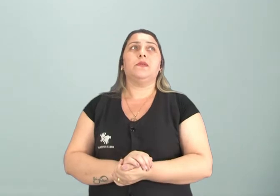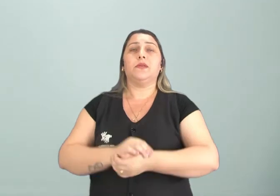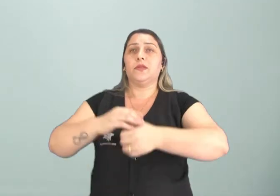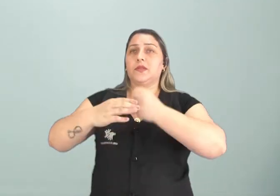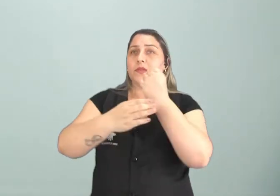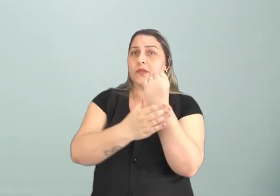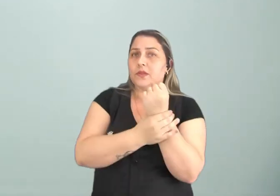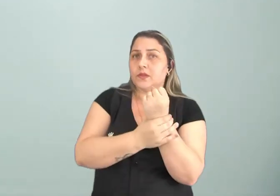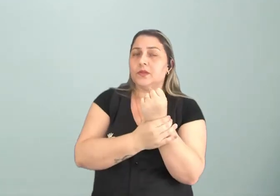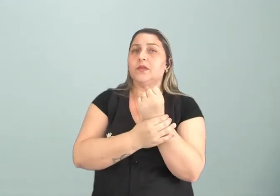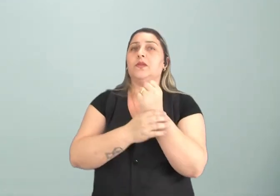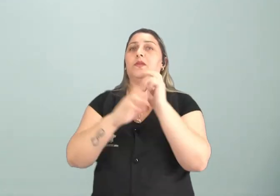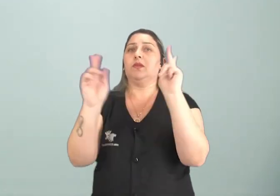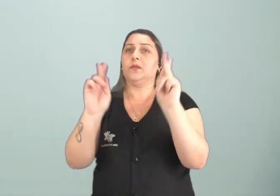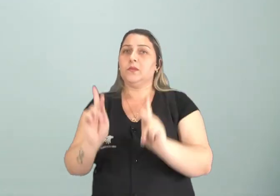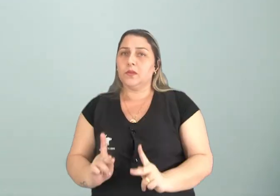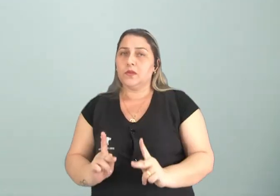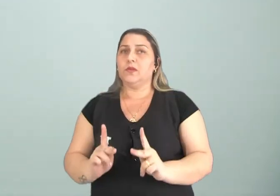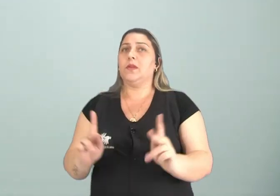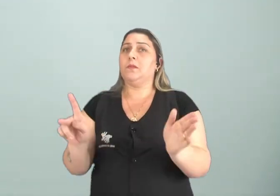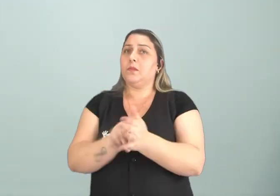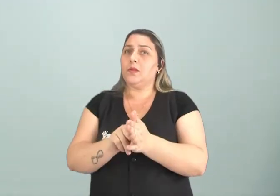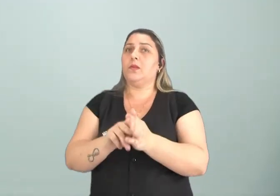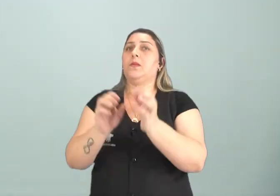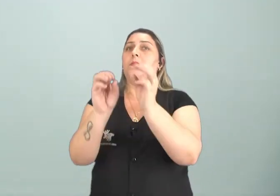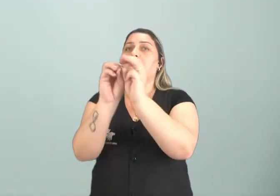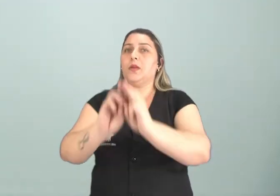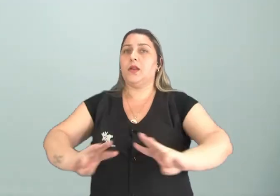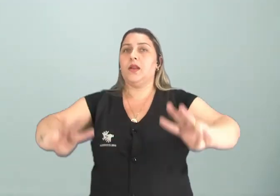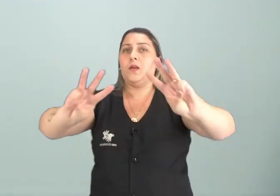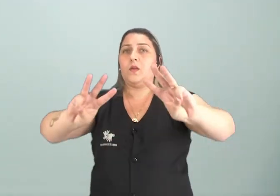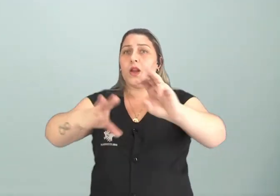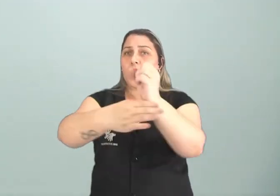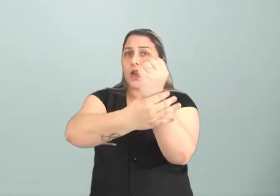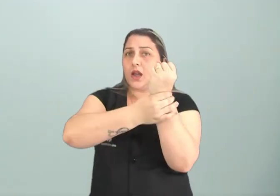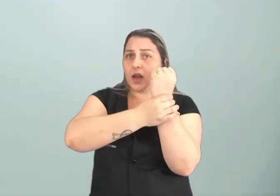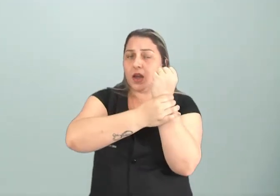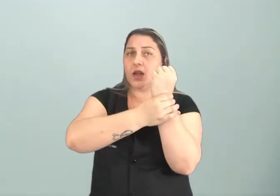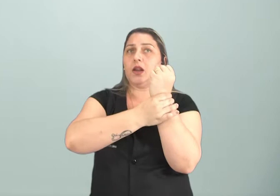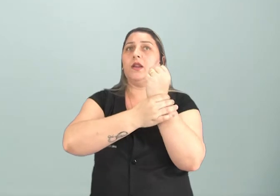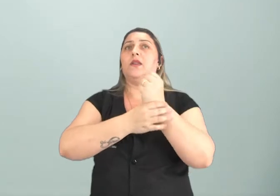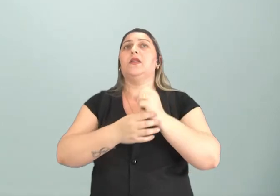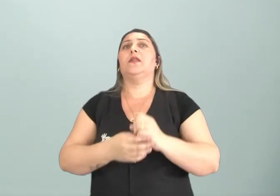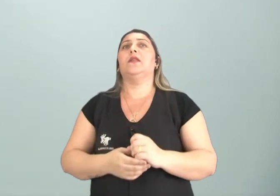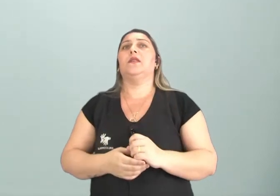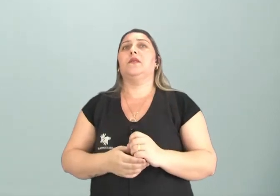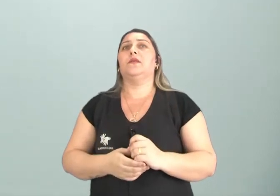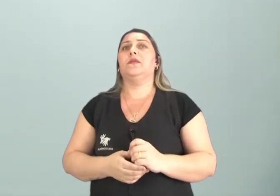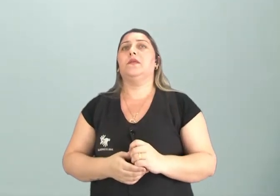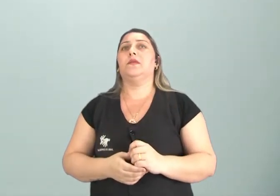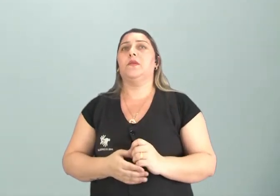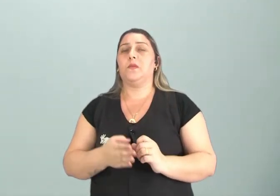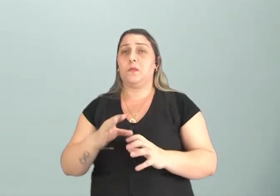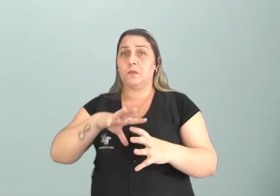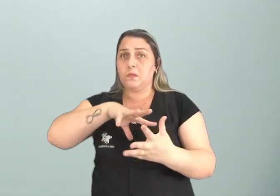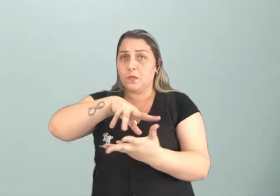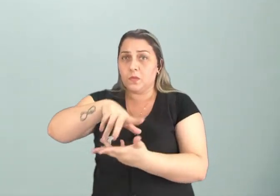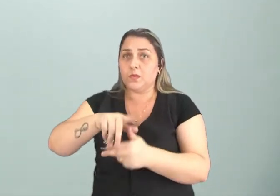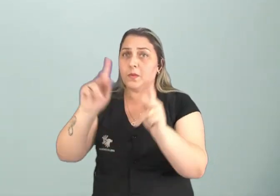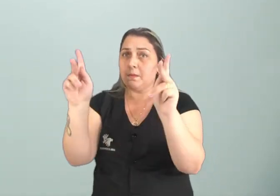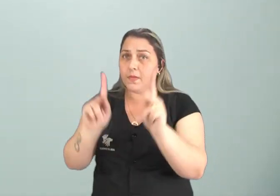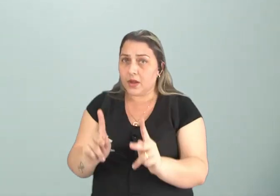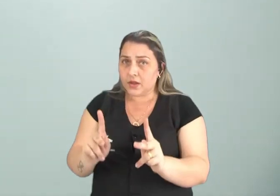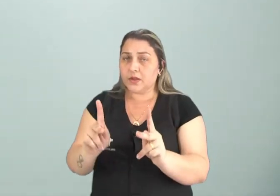segurança, de cooperação entre os povos são mediados pela ONU. Então é função da ONU garantir com que, de certa forma, o mundo esteja em